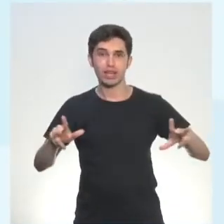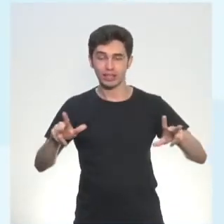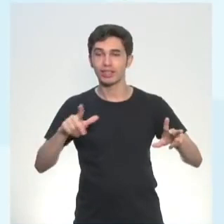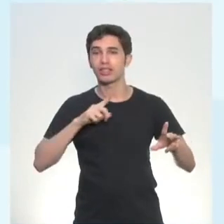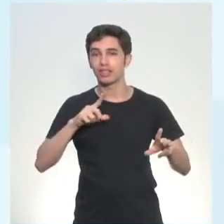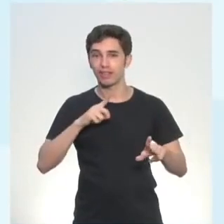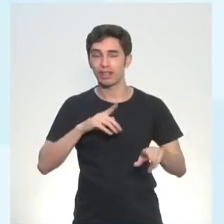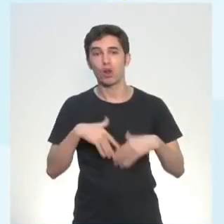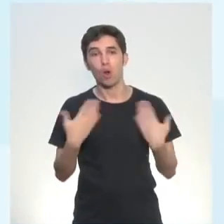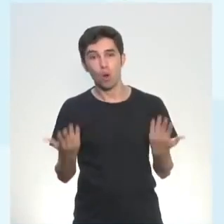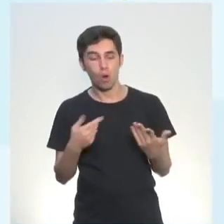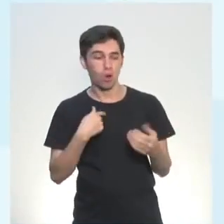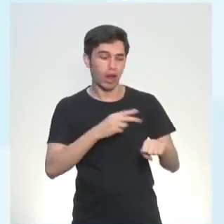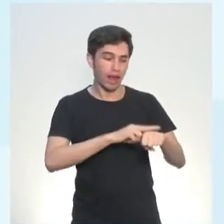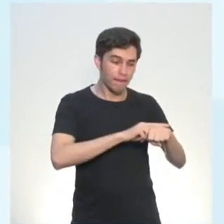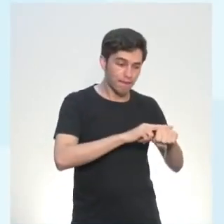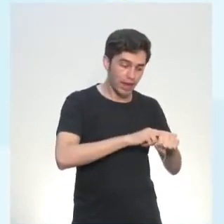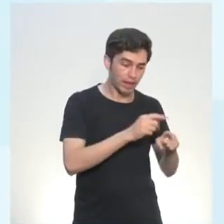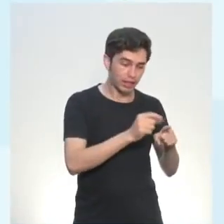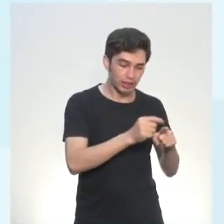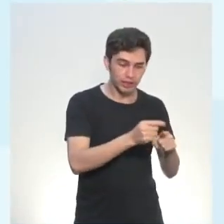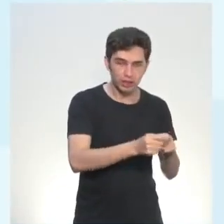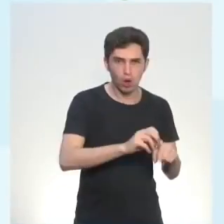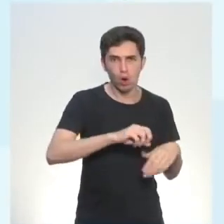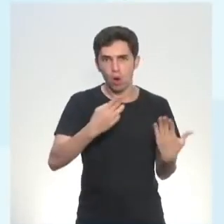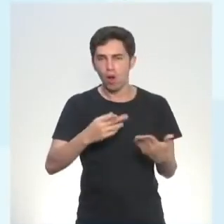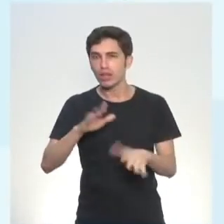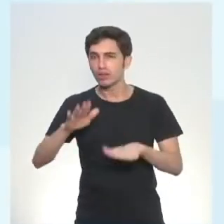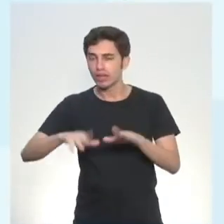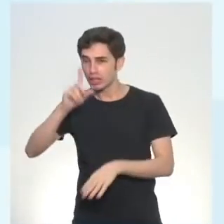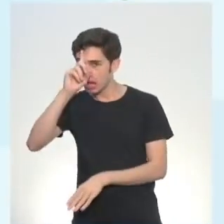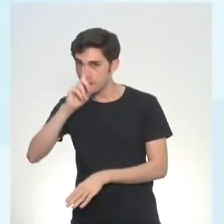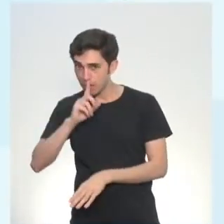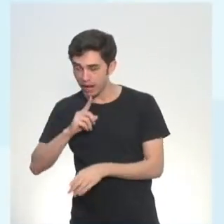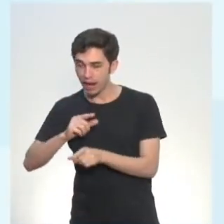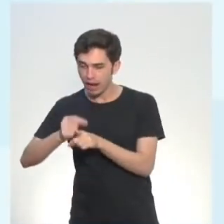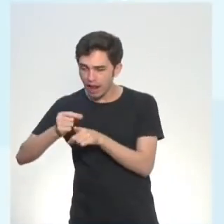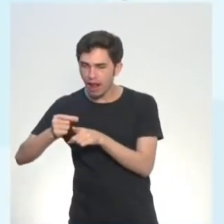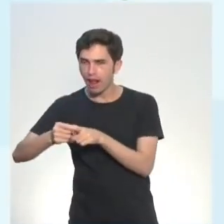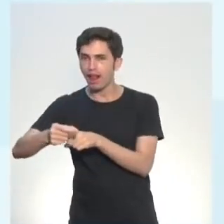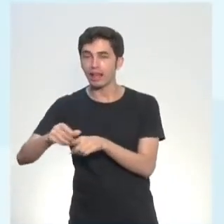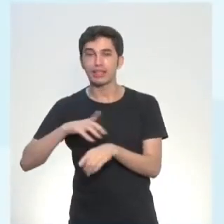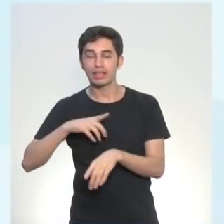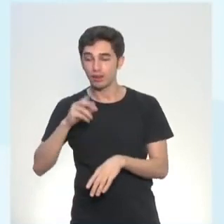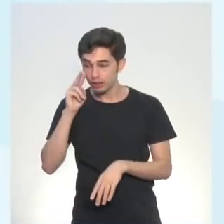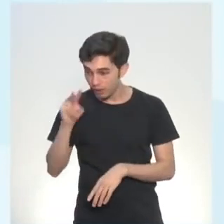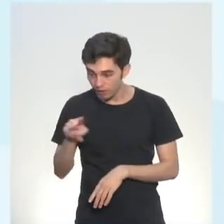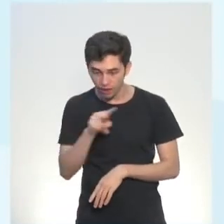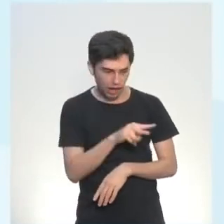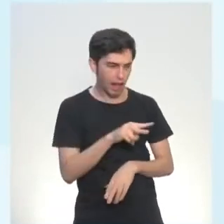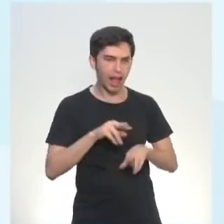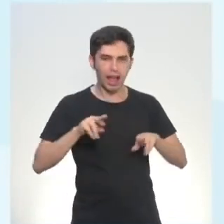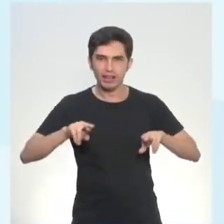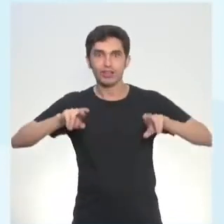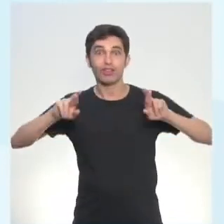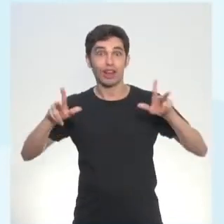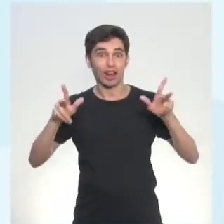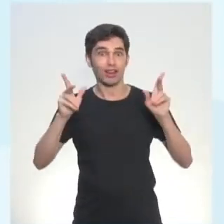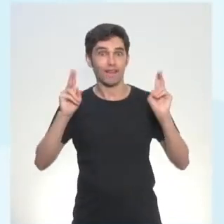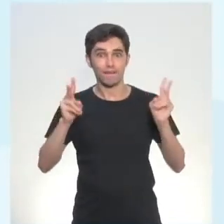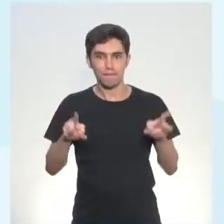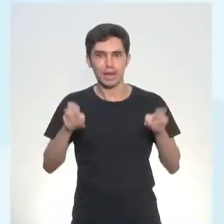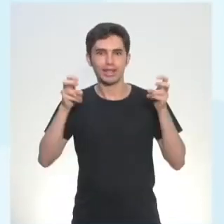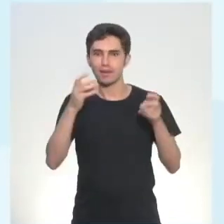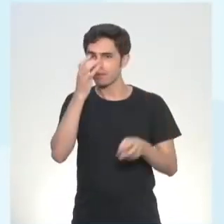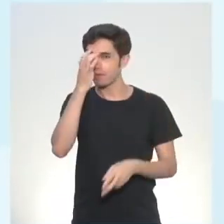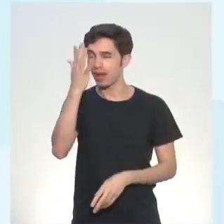olha, ou elas são amarela ou verde, então, são características que vocês conseguem observar com muita clareza, né? né? Muito legal. E aí, então, Mendel,